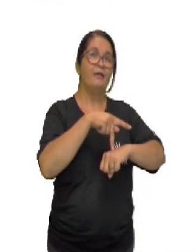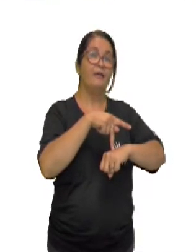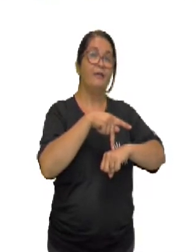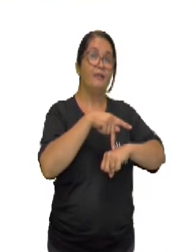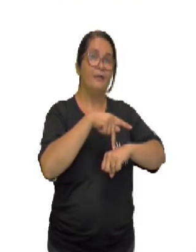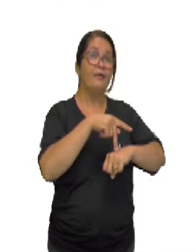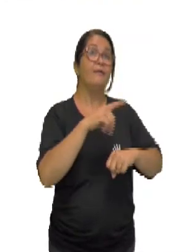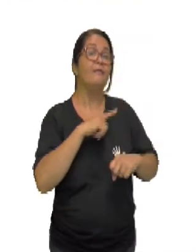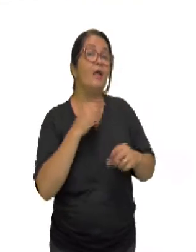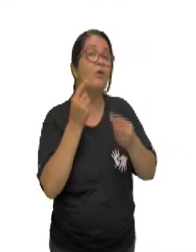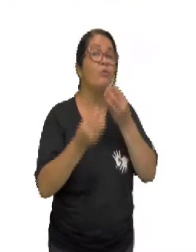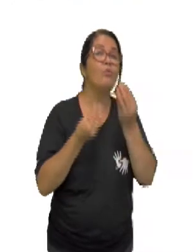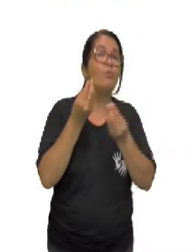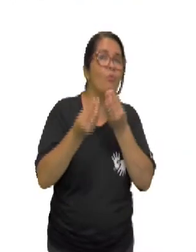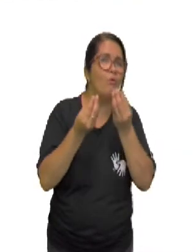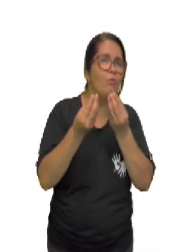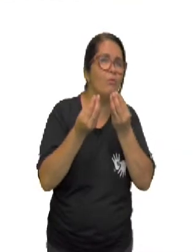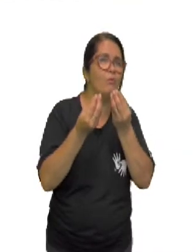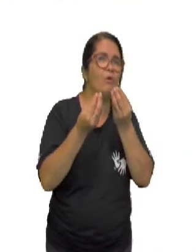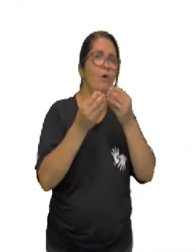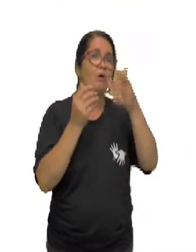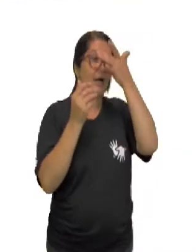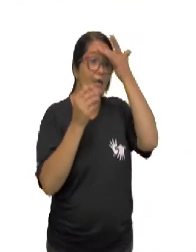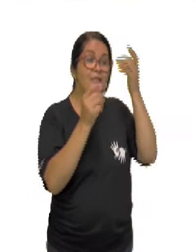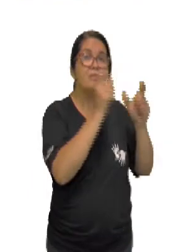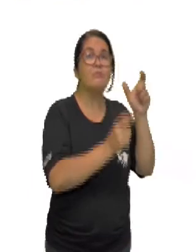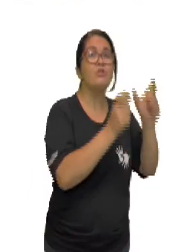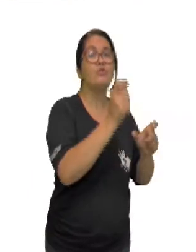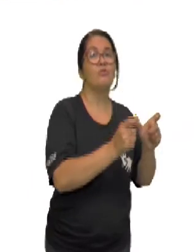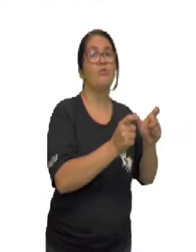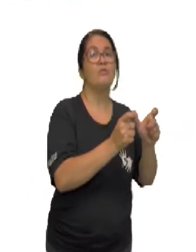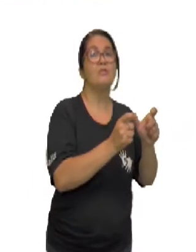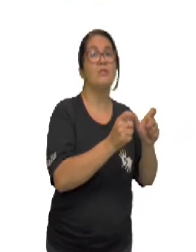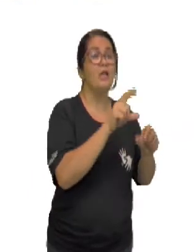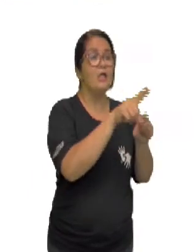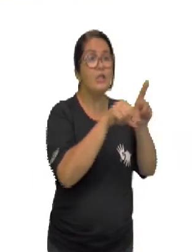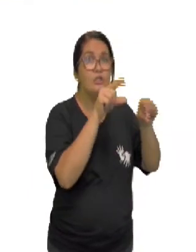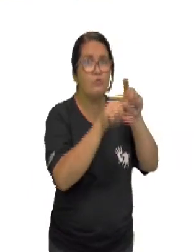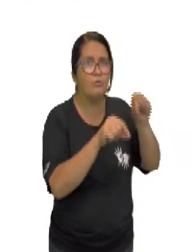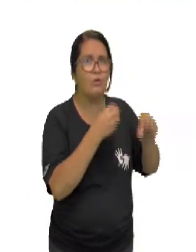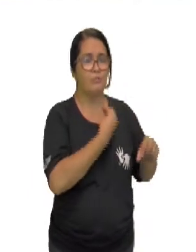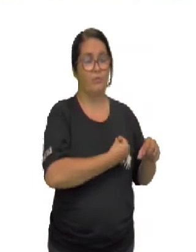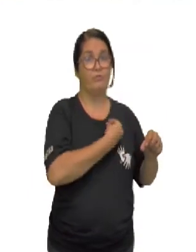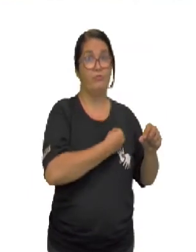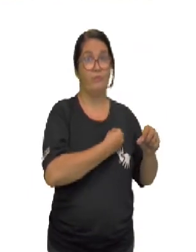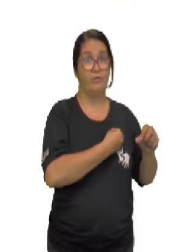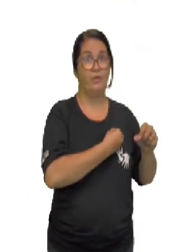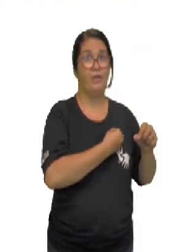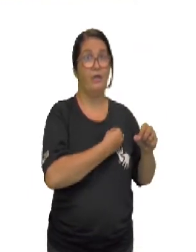com os Estados Unidos ou no sul do Canadá.